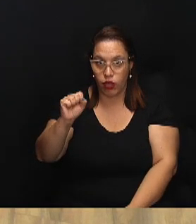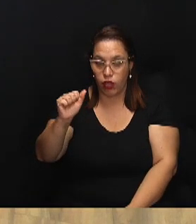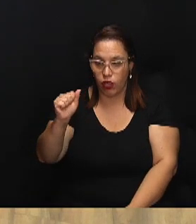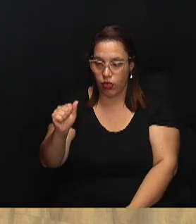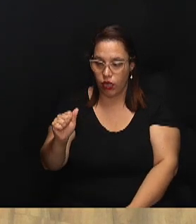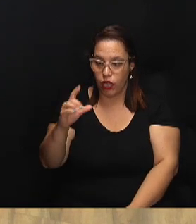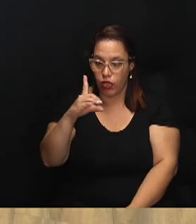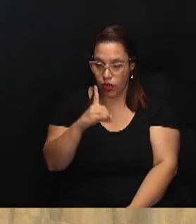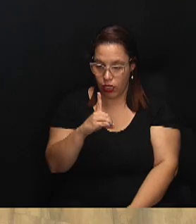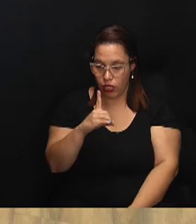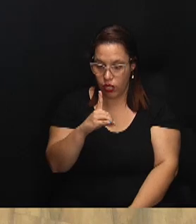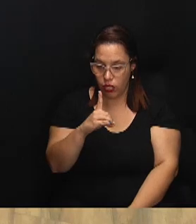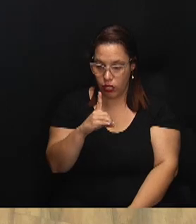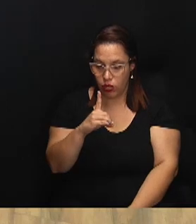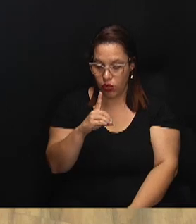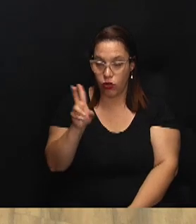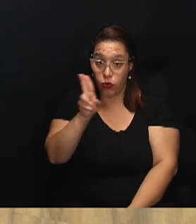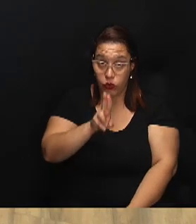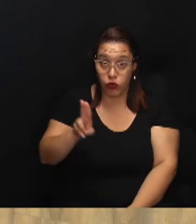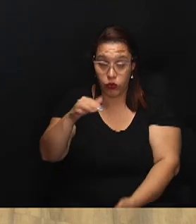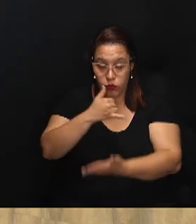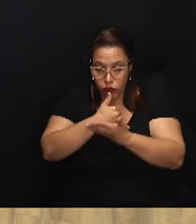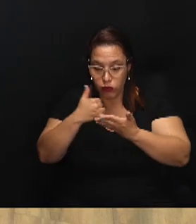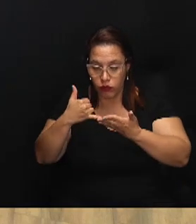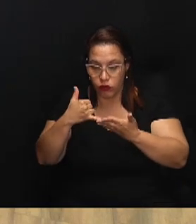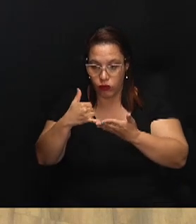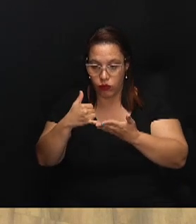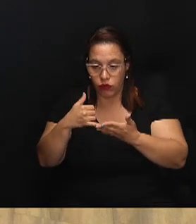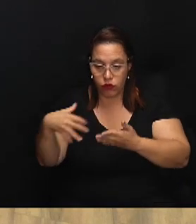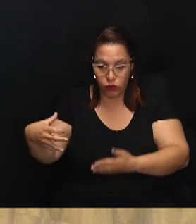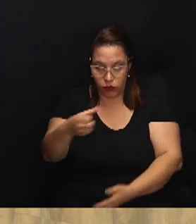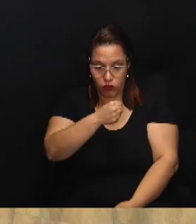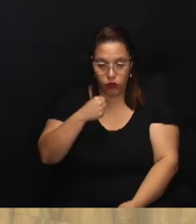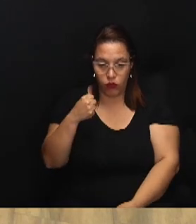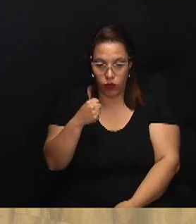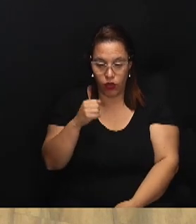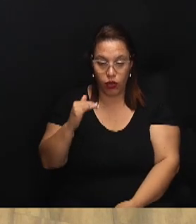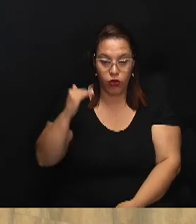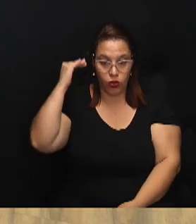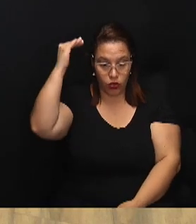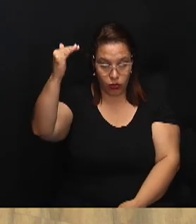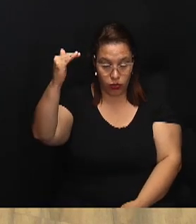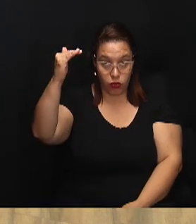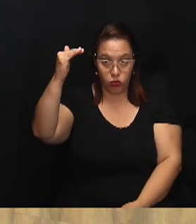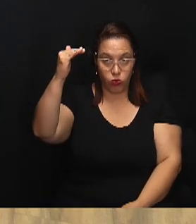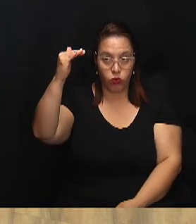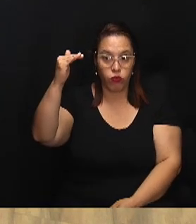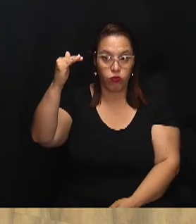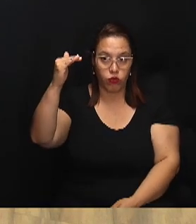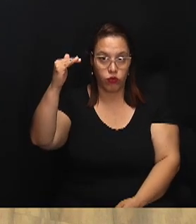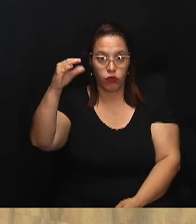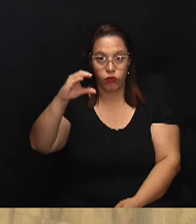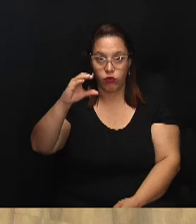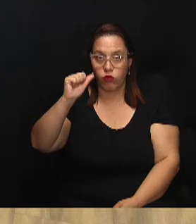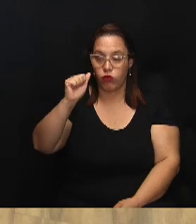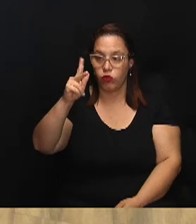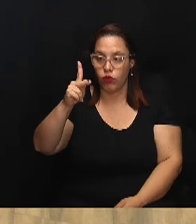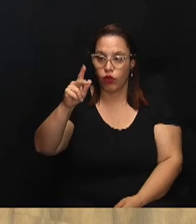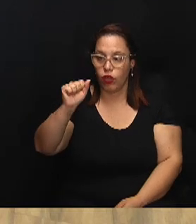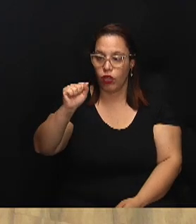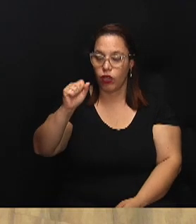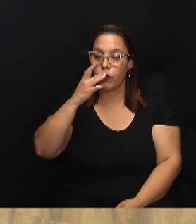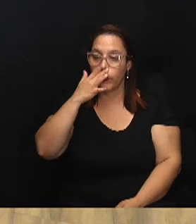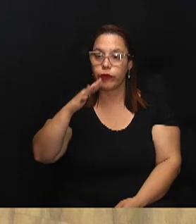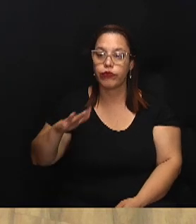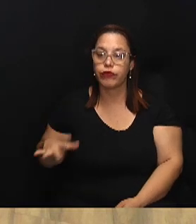caso de usuários de álcool e drogas, temos os CAPs adultos e temos os CAPs aqui, o infanto-juvenil